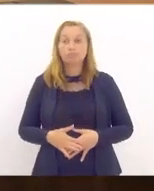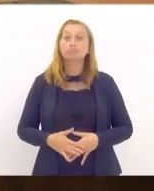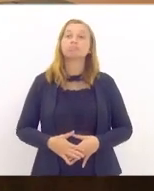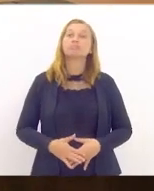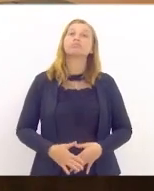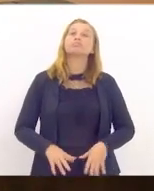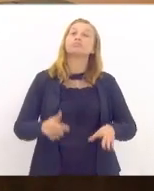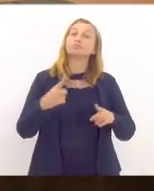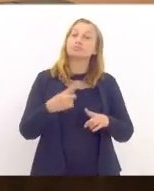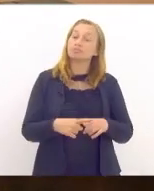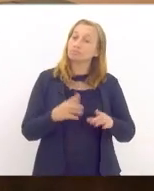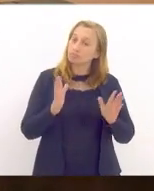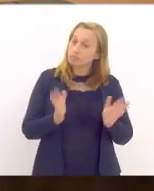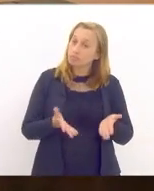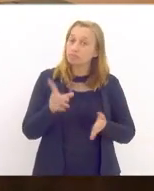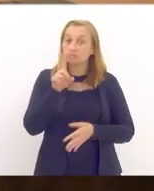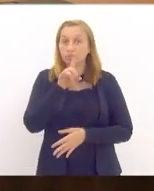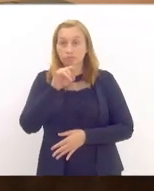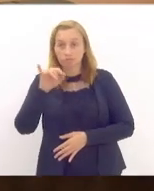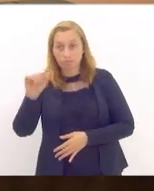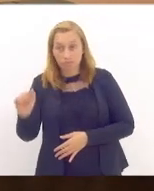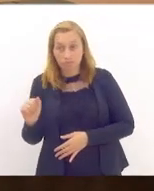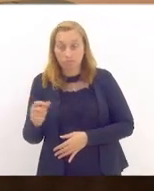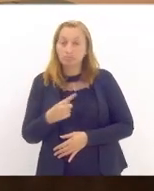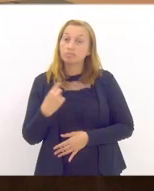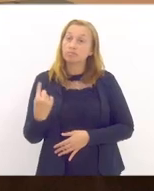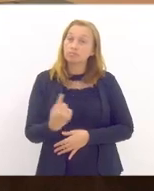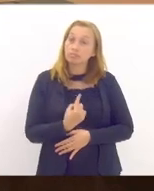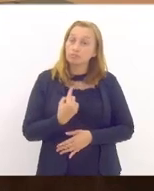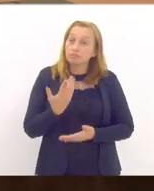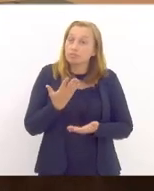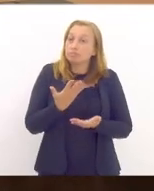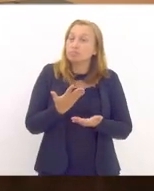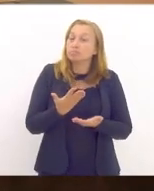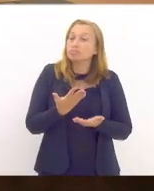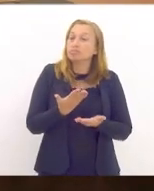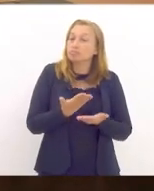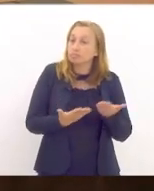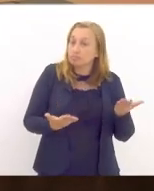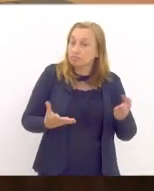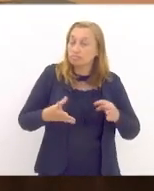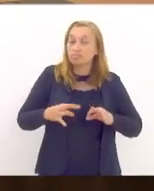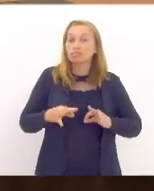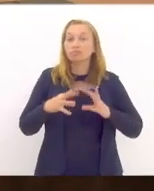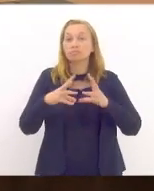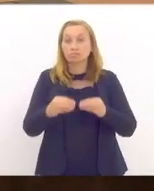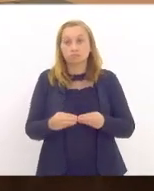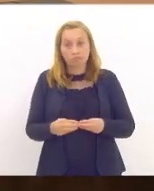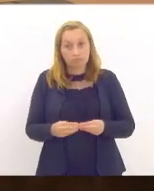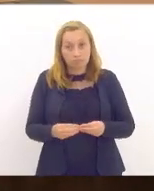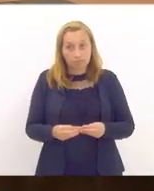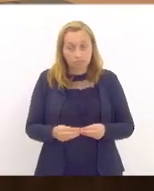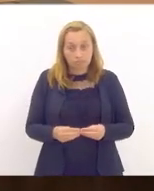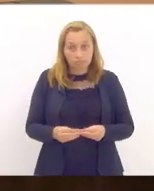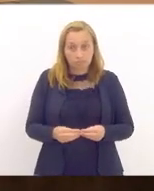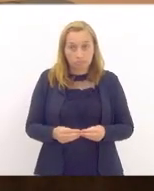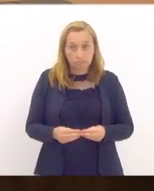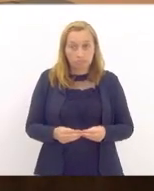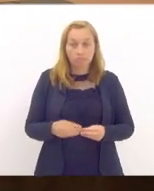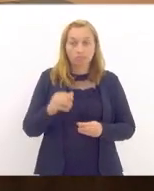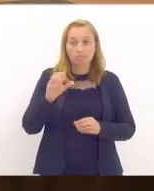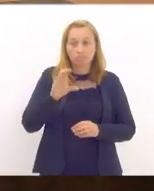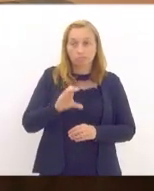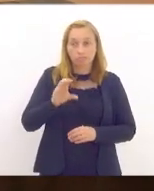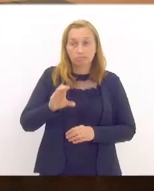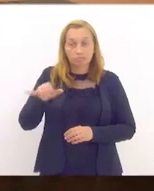porque hoje foi o dia que nós tomamos pernada de tudo quanto a gente a